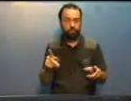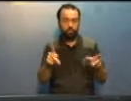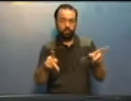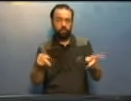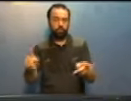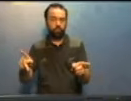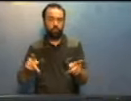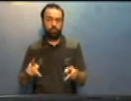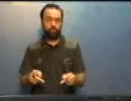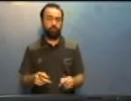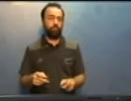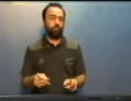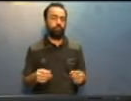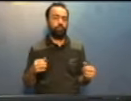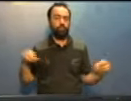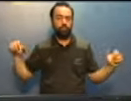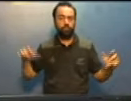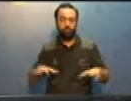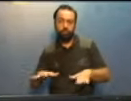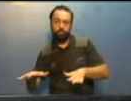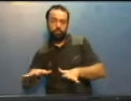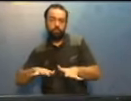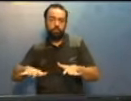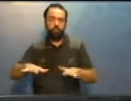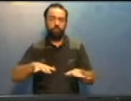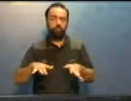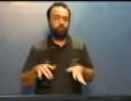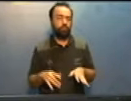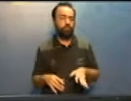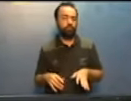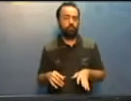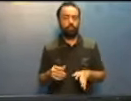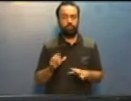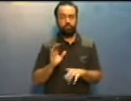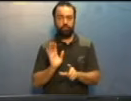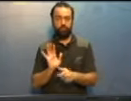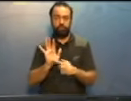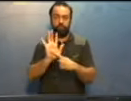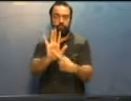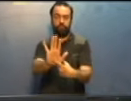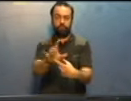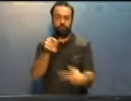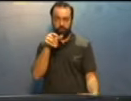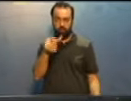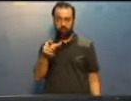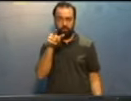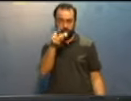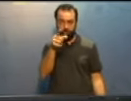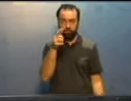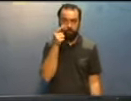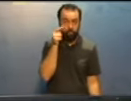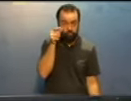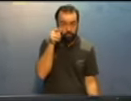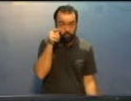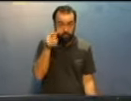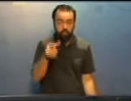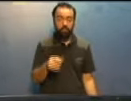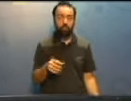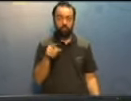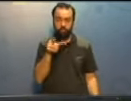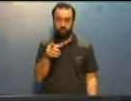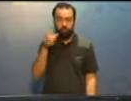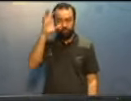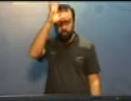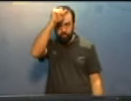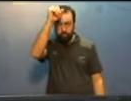demonstração do professor. Então, o professor, às vezes, vai fazer um movimento, ele demonstra para você, ele mostra, e você, olhando, você consegue aprender